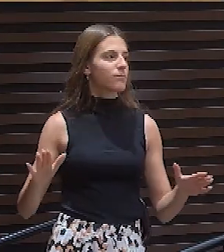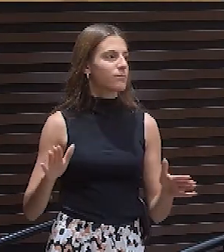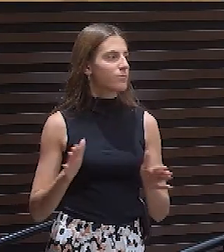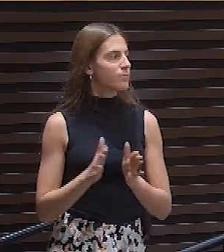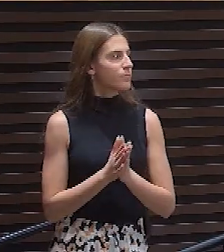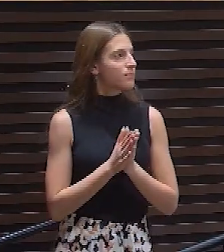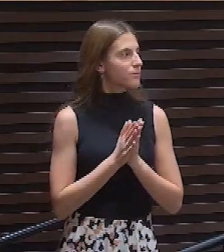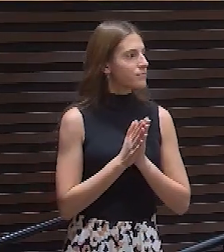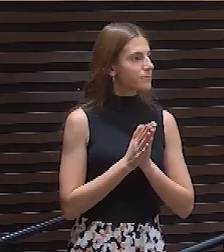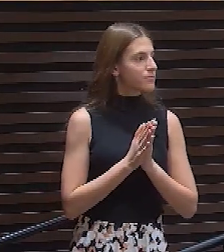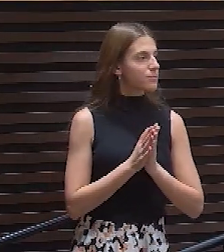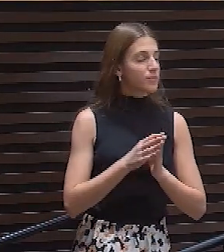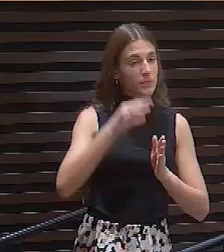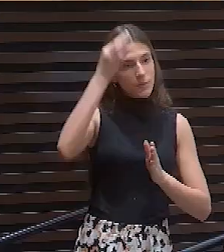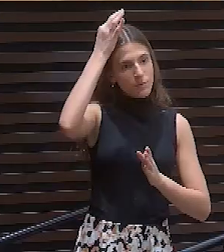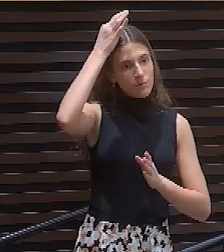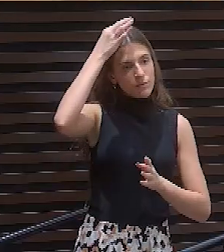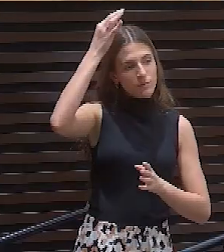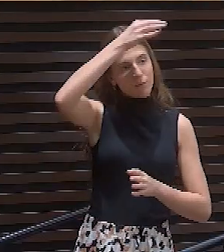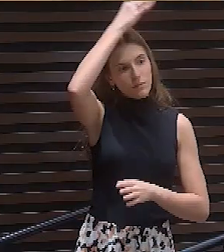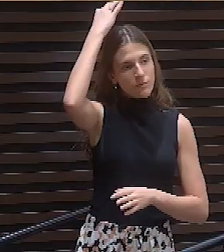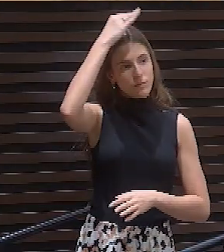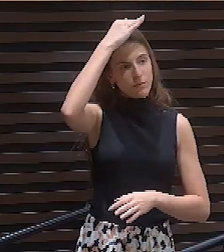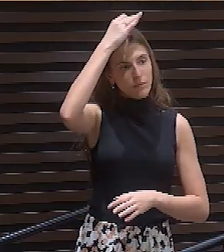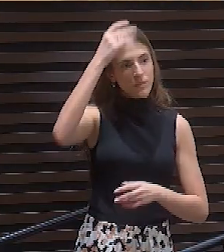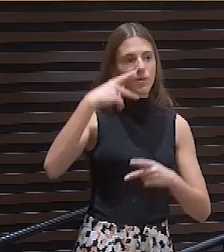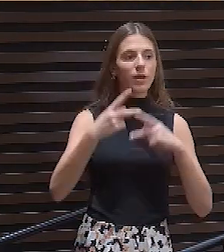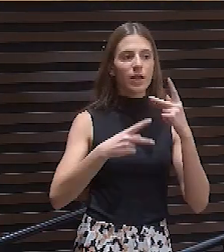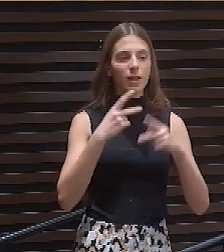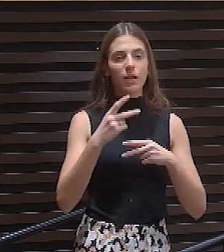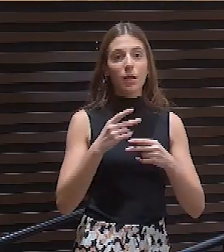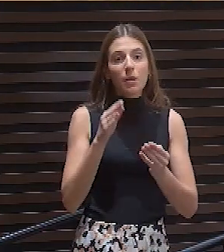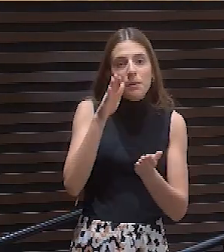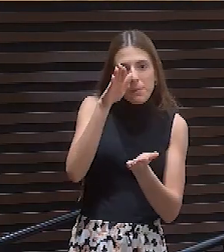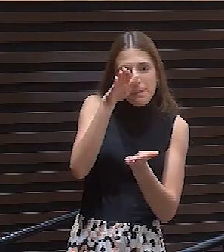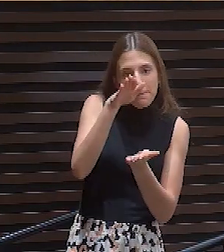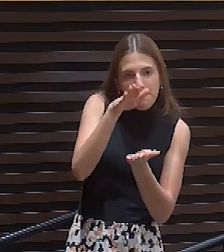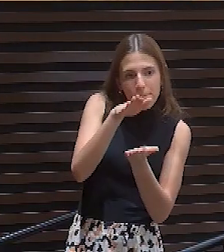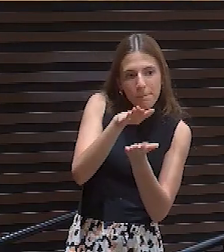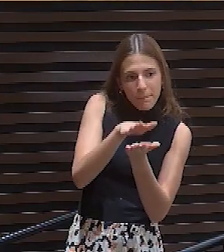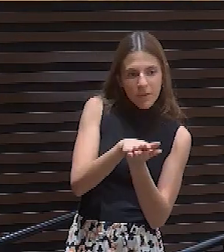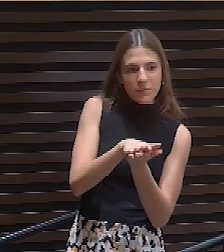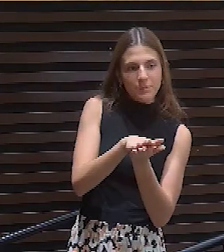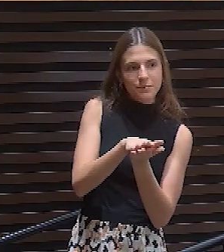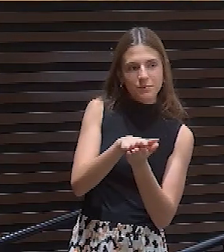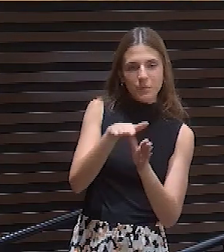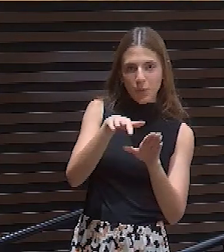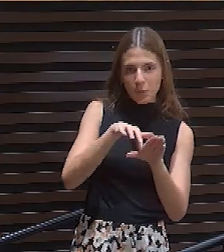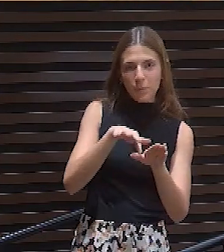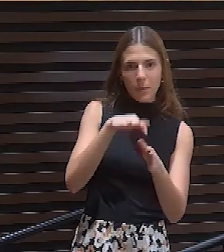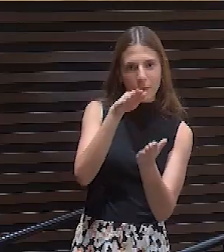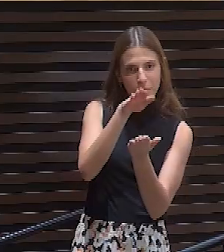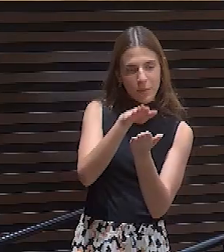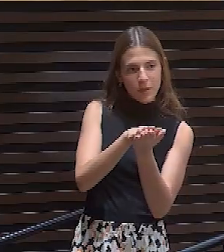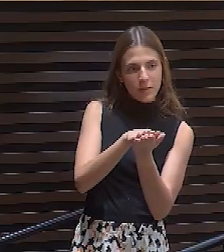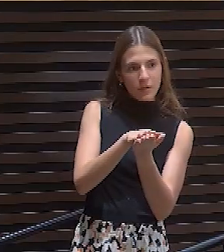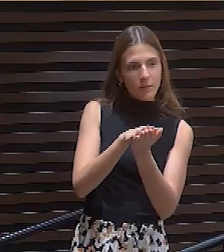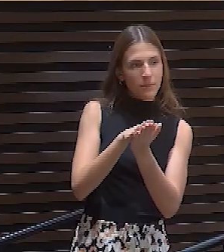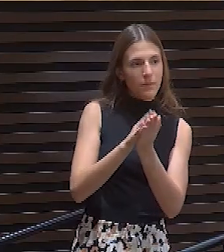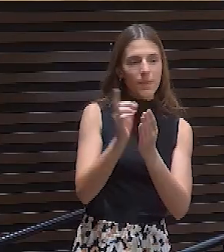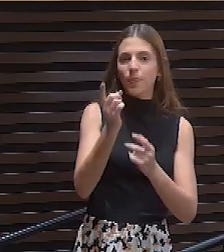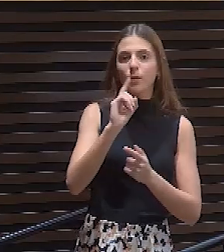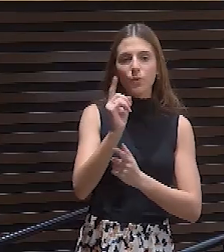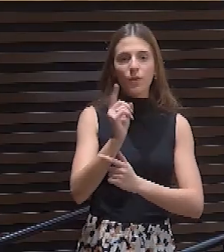E o Espírito Santo diz, pisa, não é hora de oração, é hora